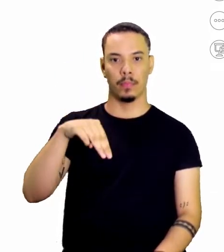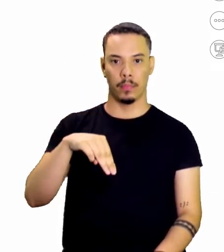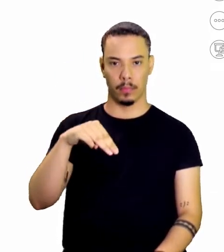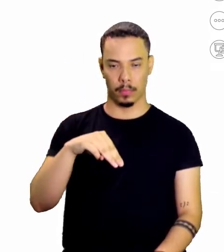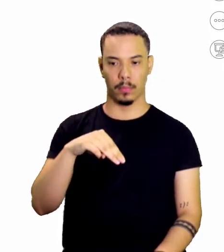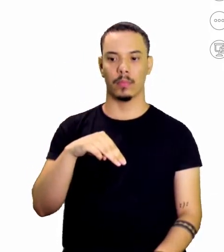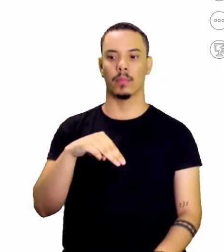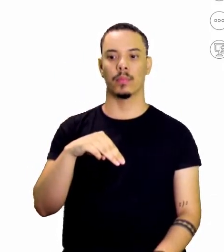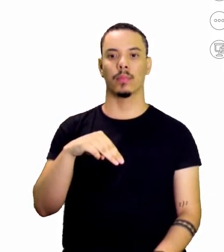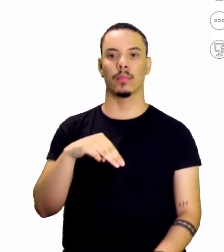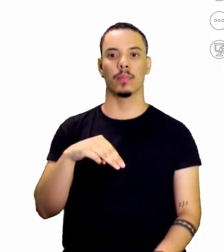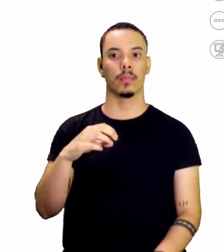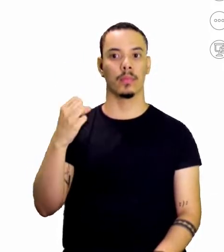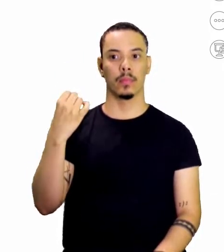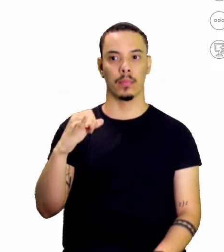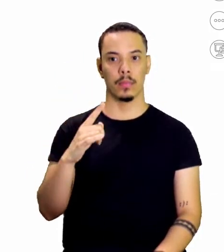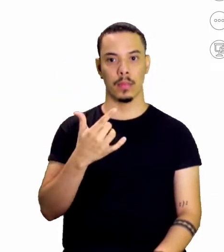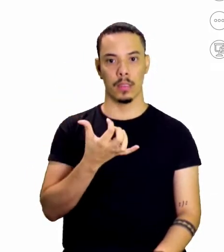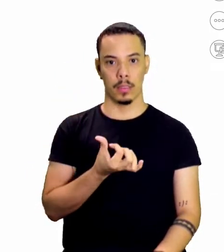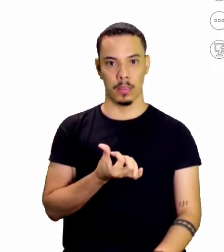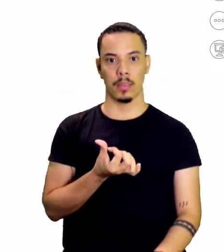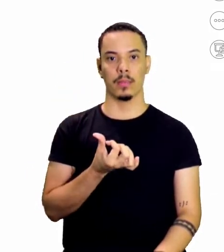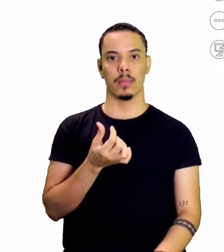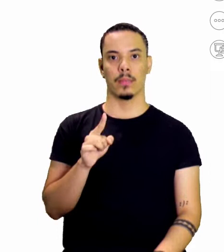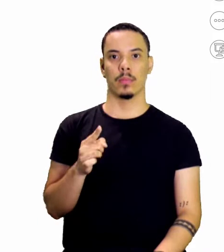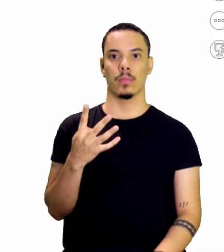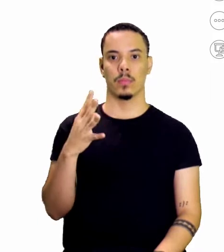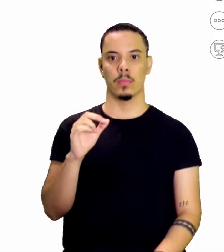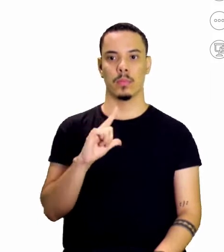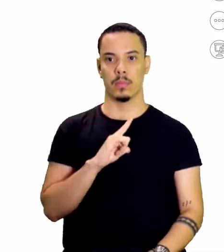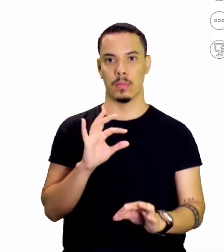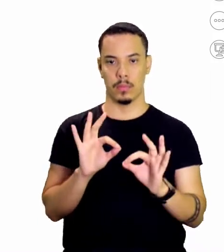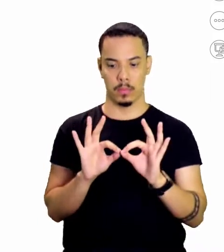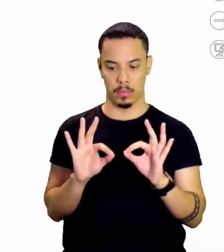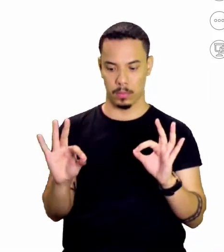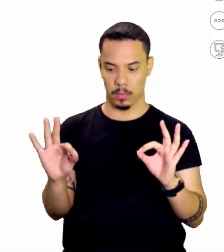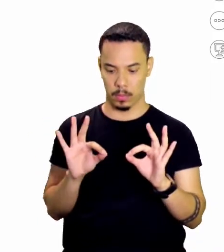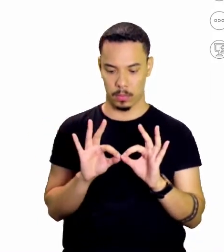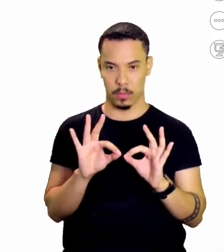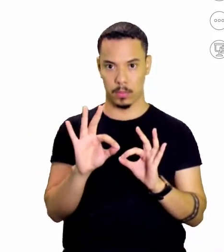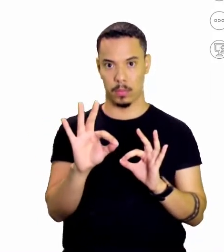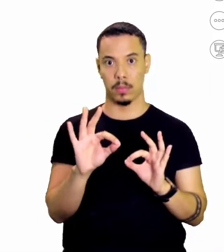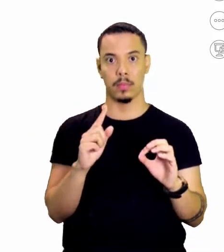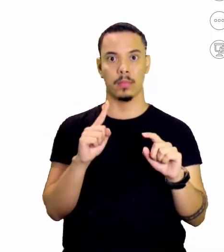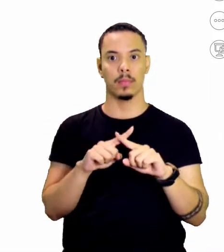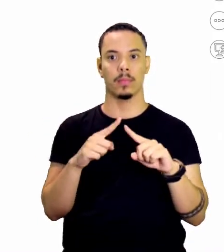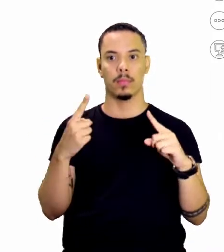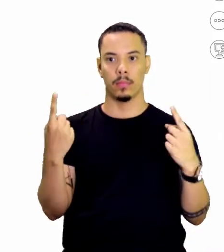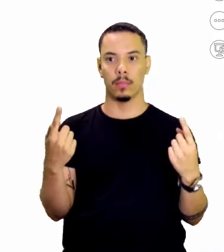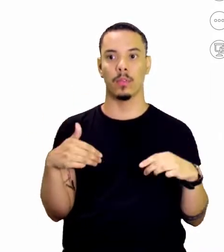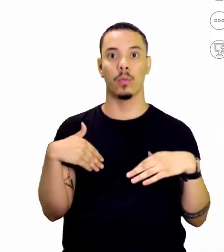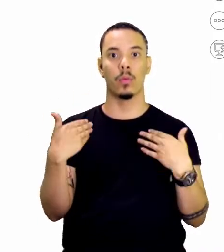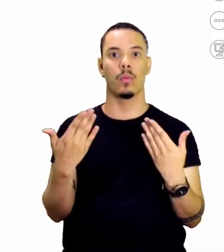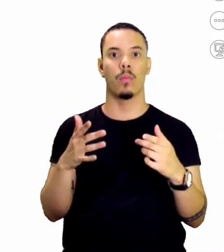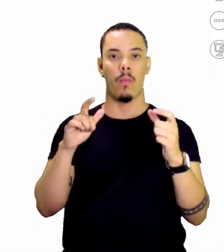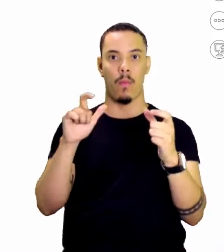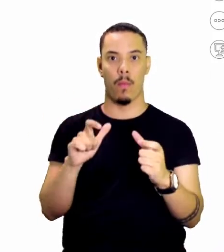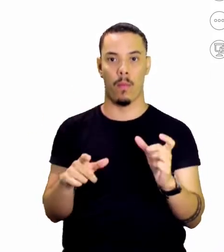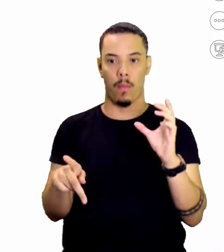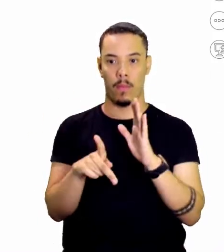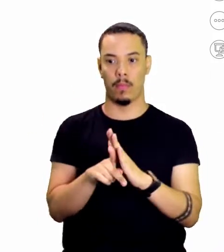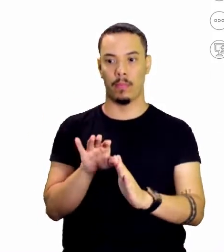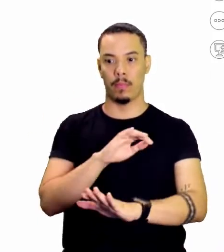sexta se as 6,40 tava em linha reta né claro mas de qual local